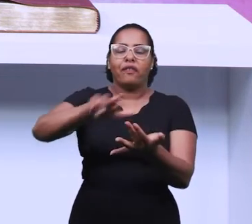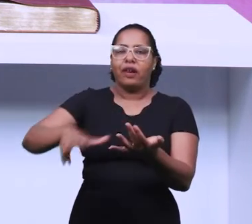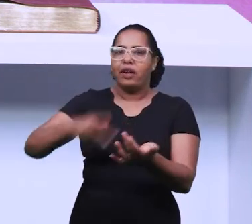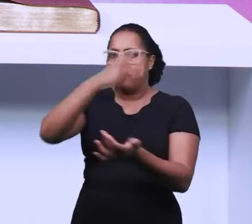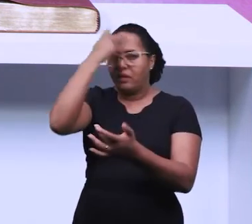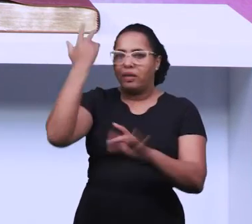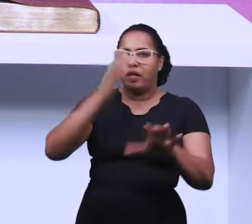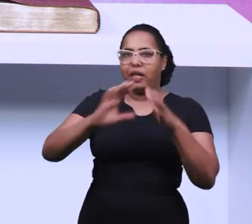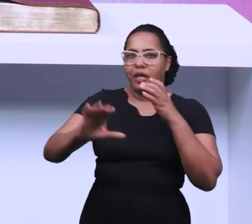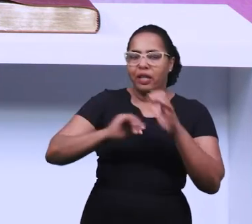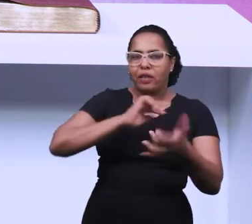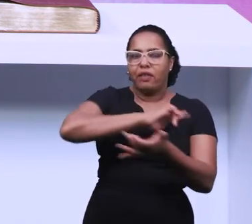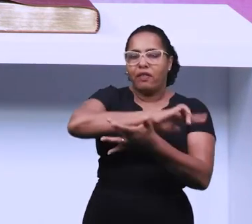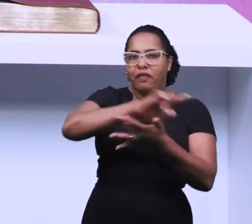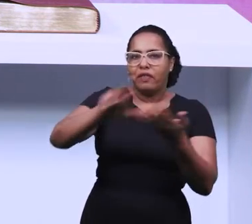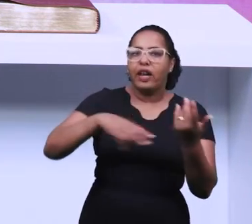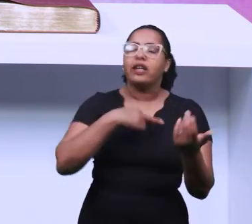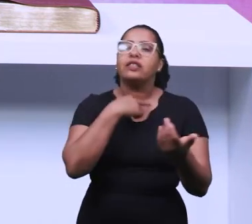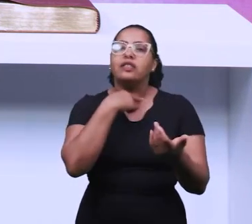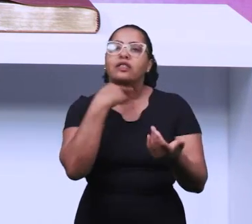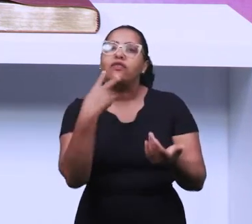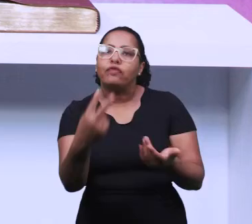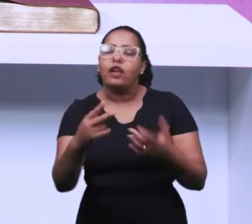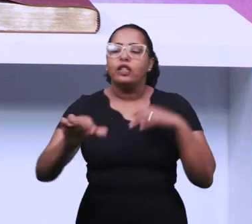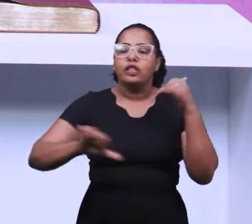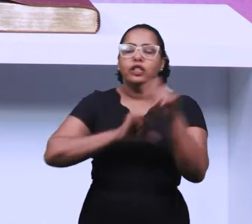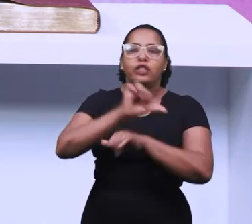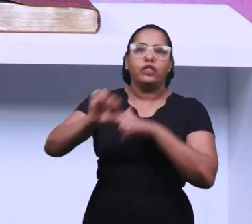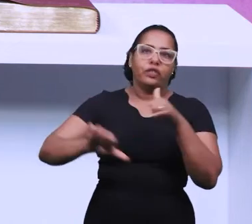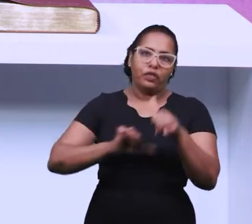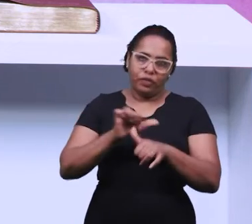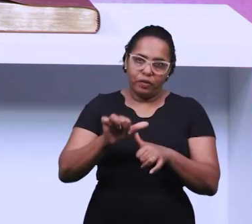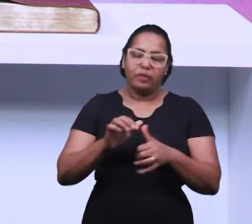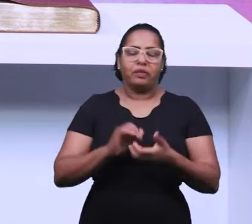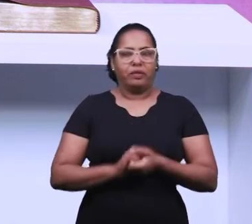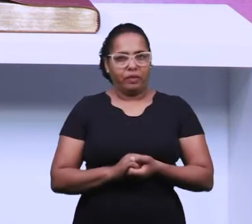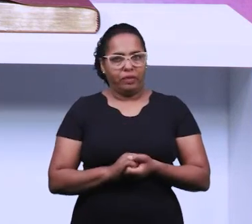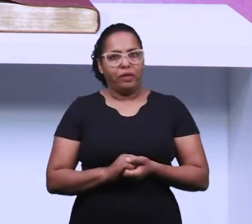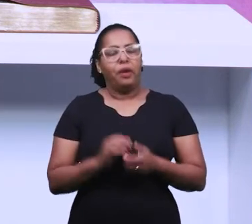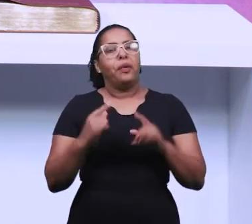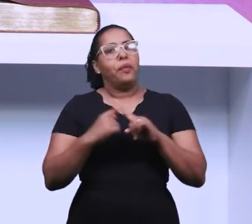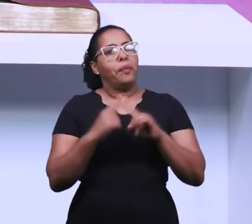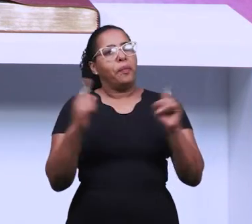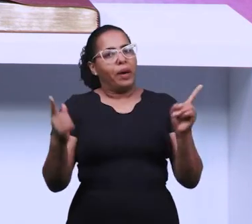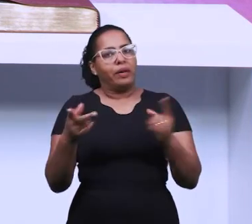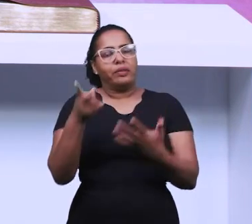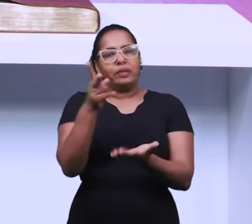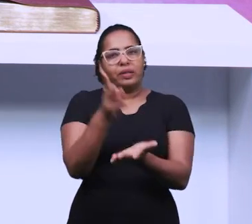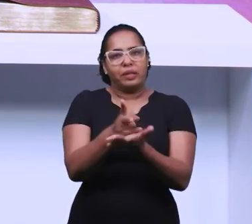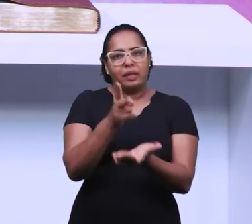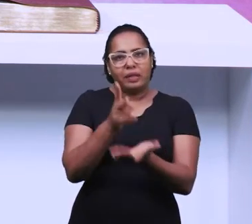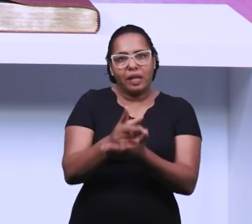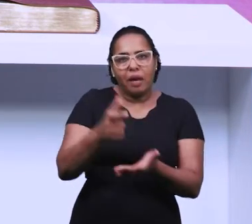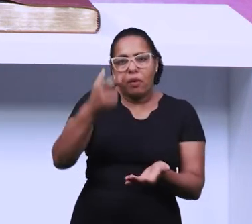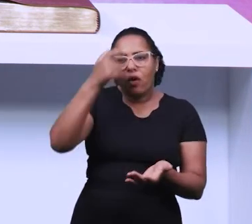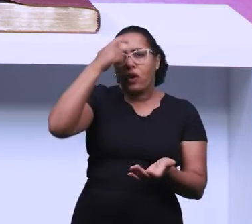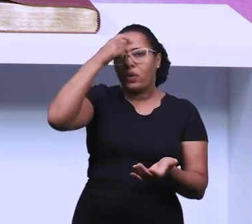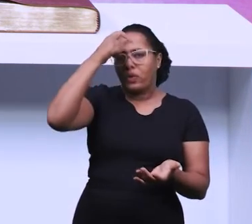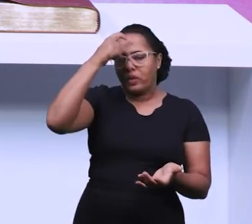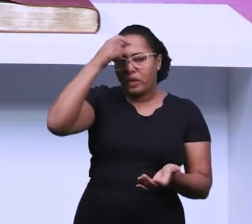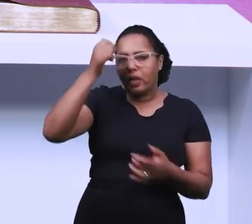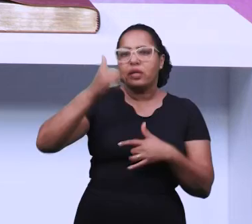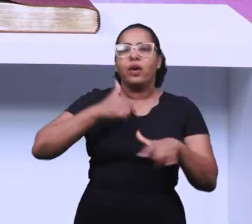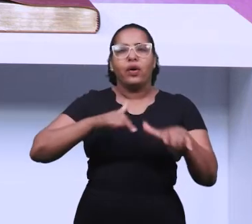são vários cantores, várias fisiologias muito diferentes umas das outras, mas sempre